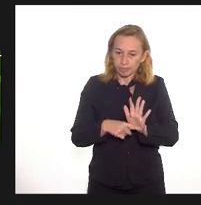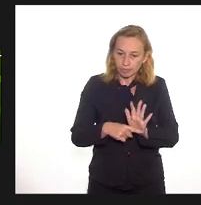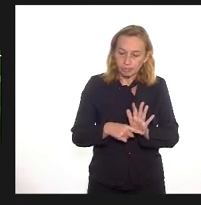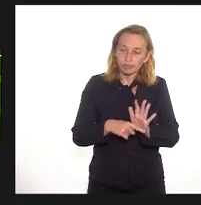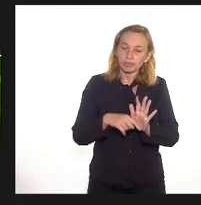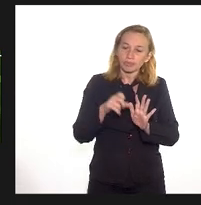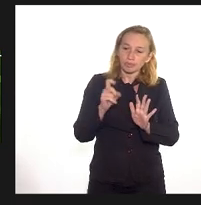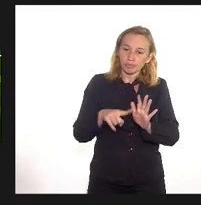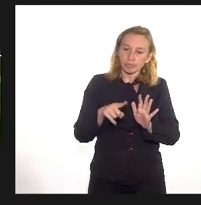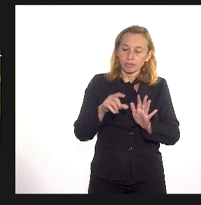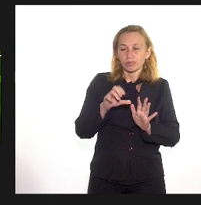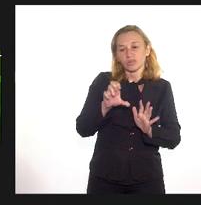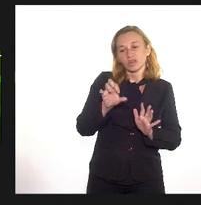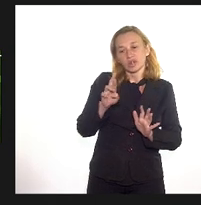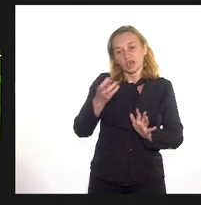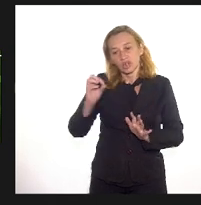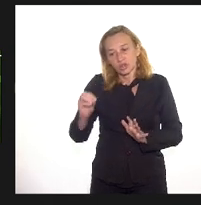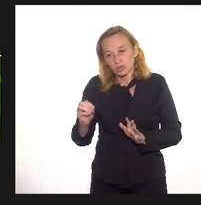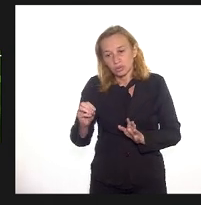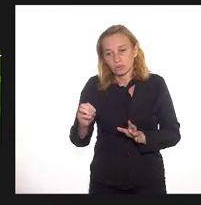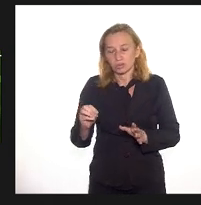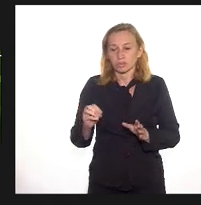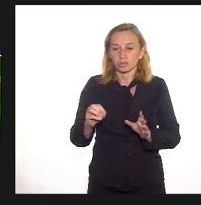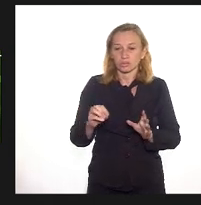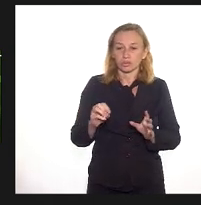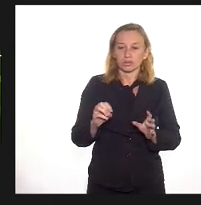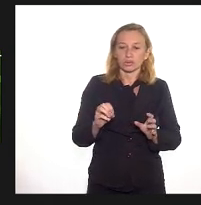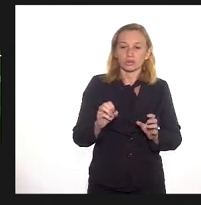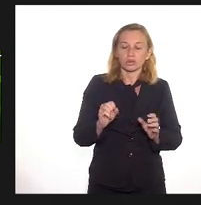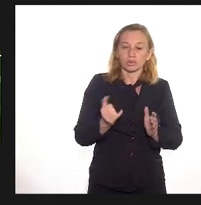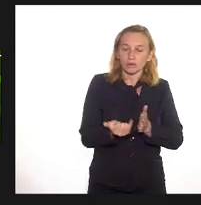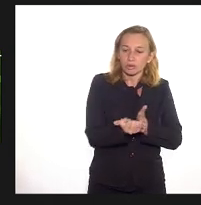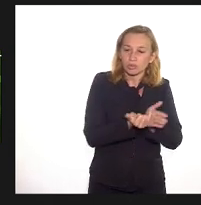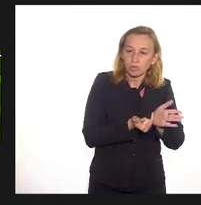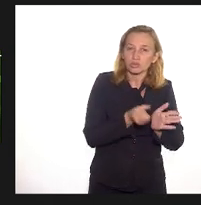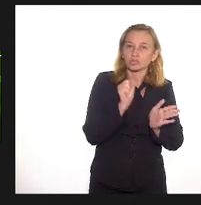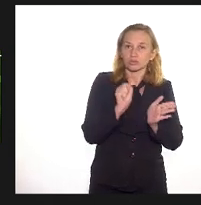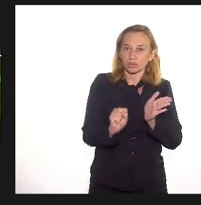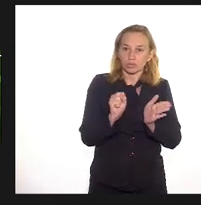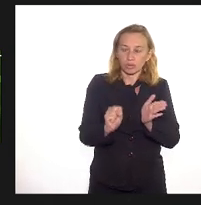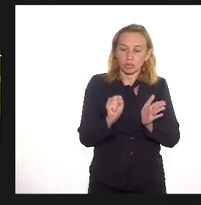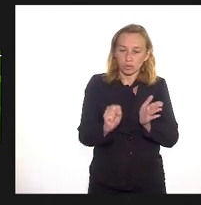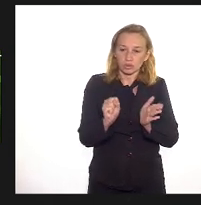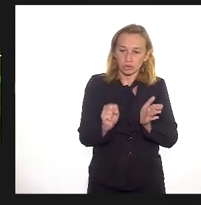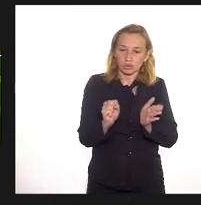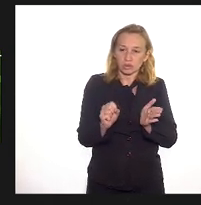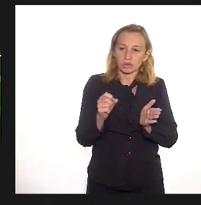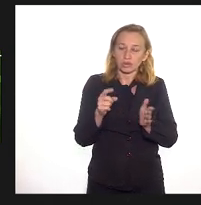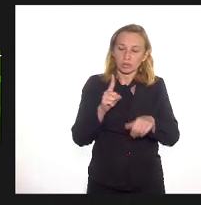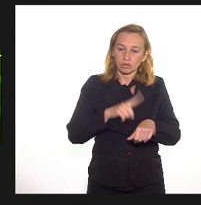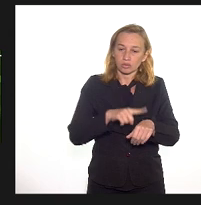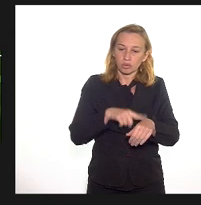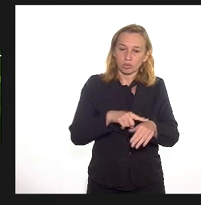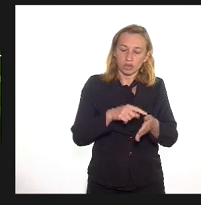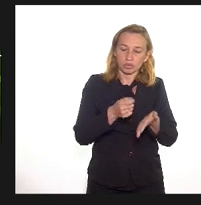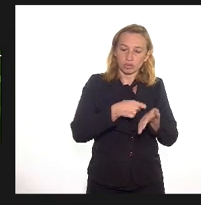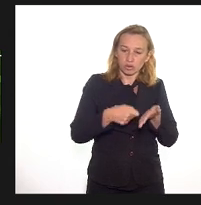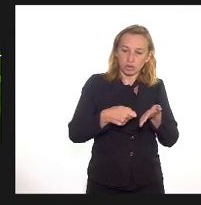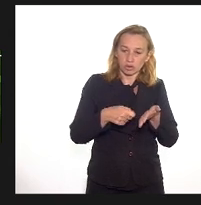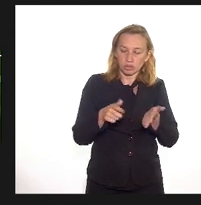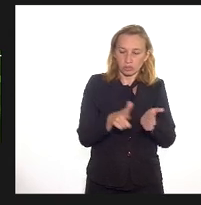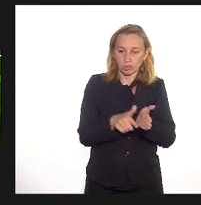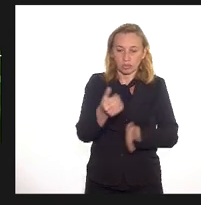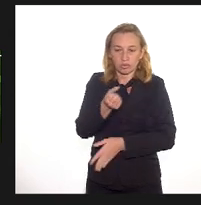nominal e há um crédito embutido que o contribuinte do imposto pode fazê-lo na sua escrita fiscal.